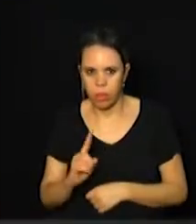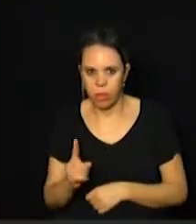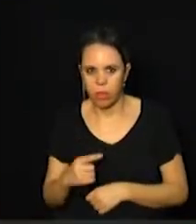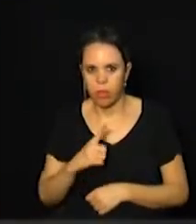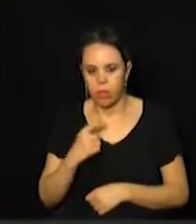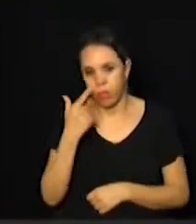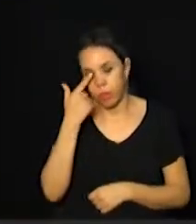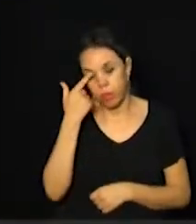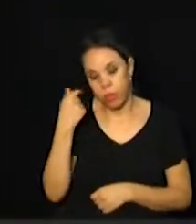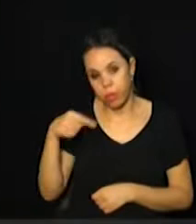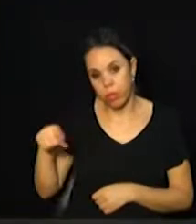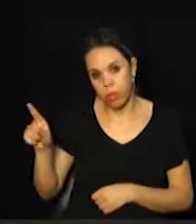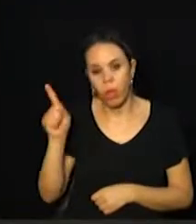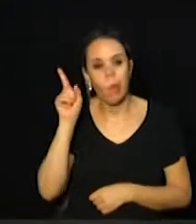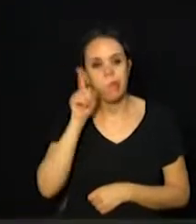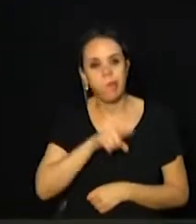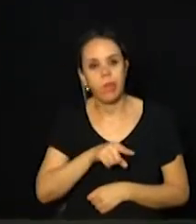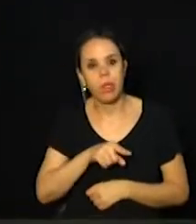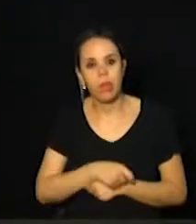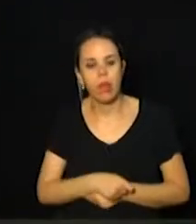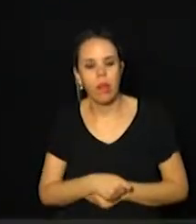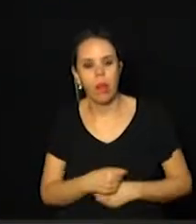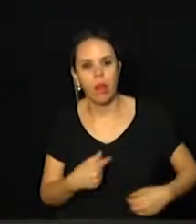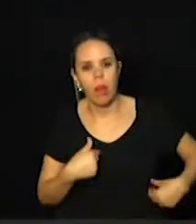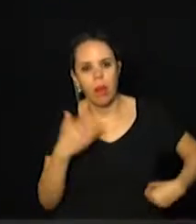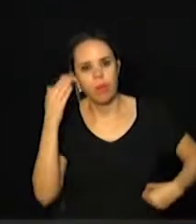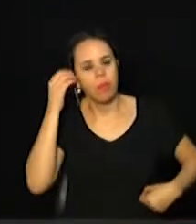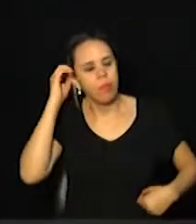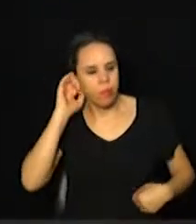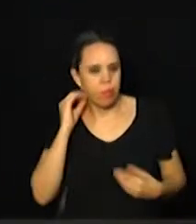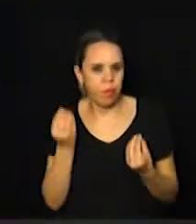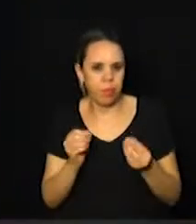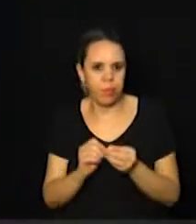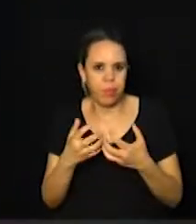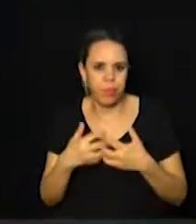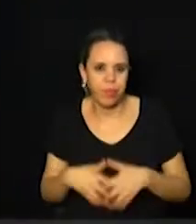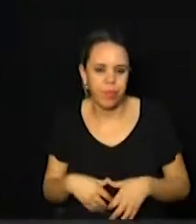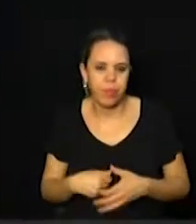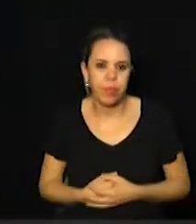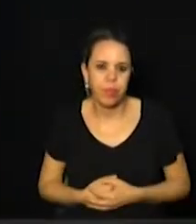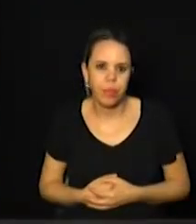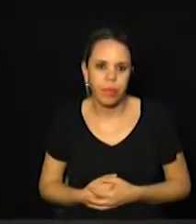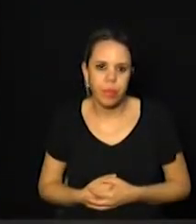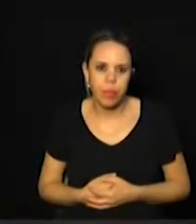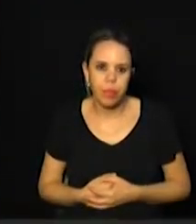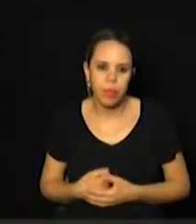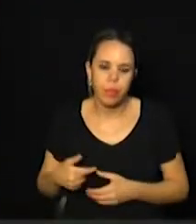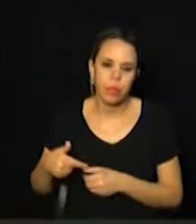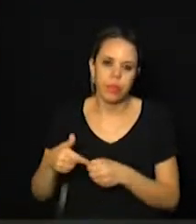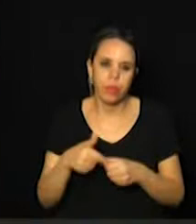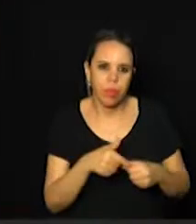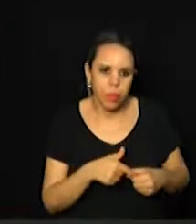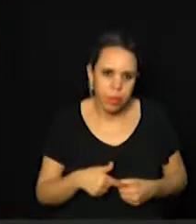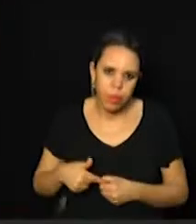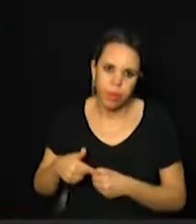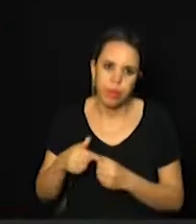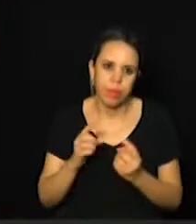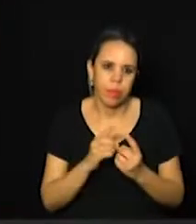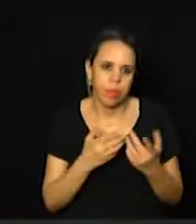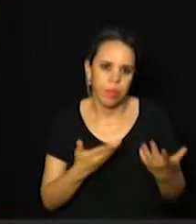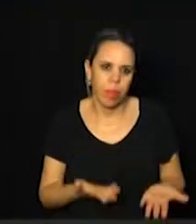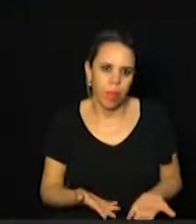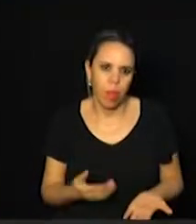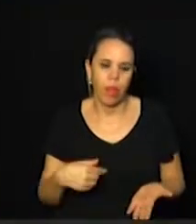eu tive eu fui até os Estados Unidos para mim saber como é que funcionava esse essas bombas a de autoatendimento